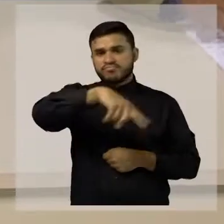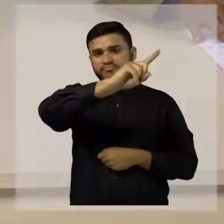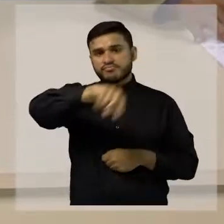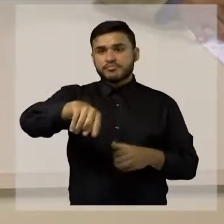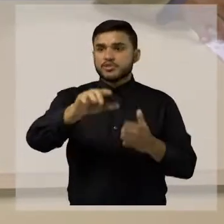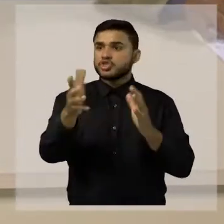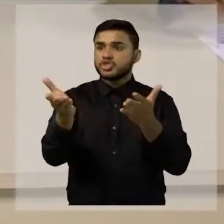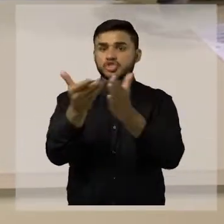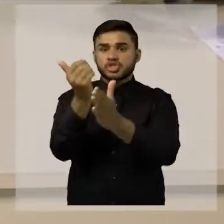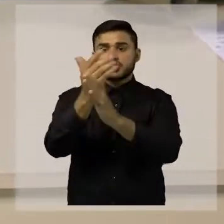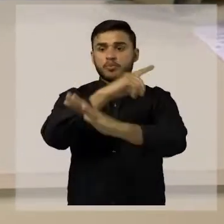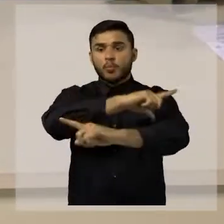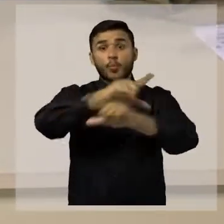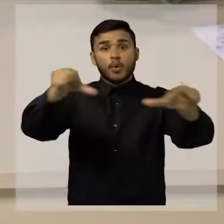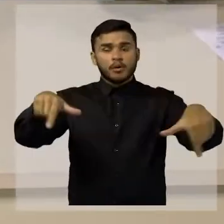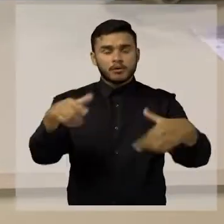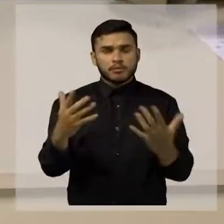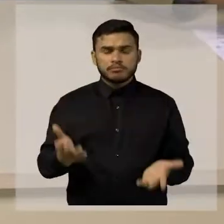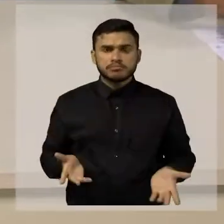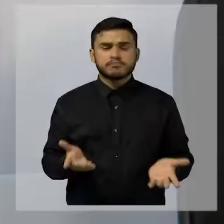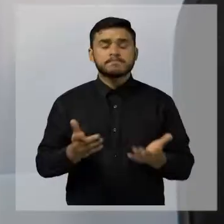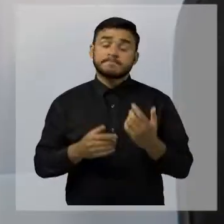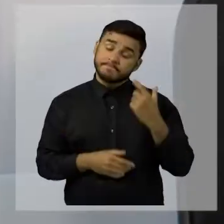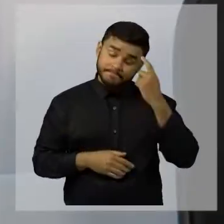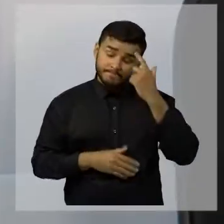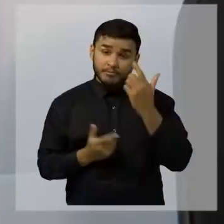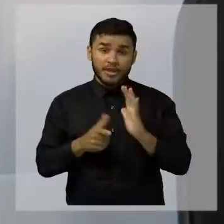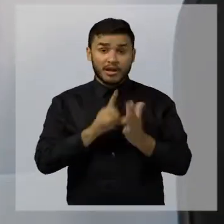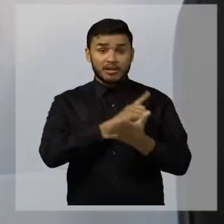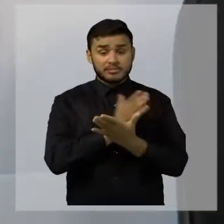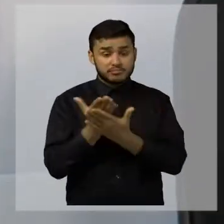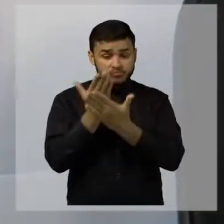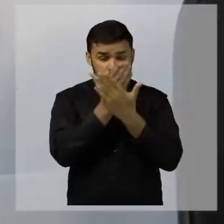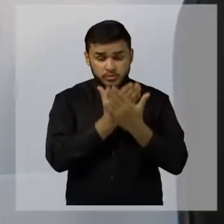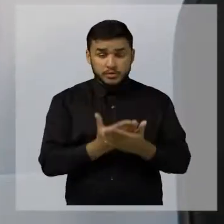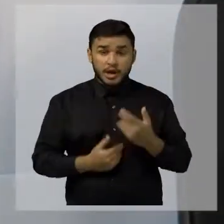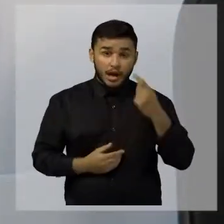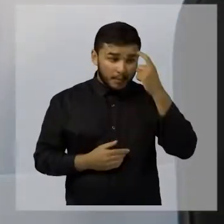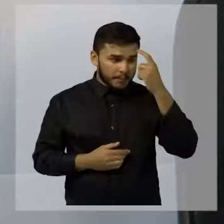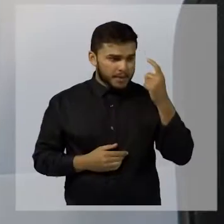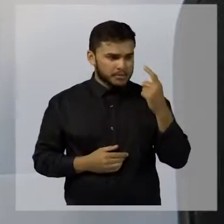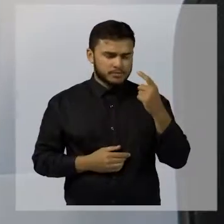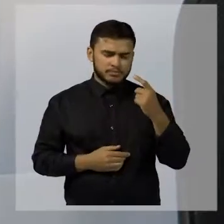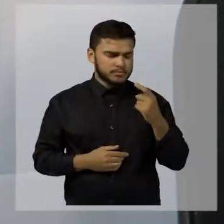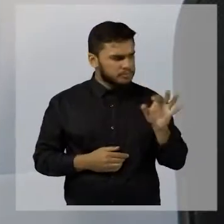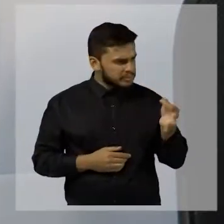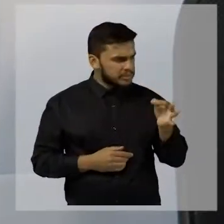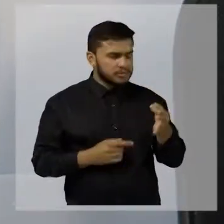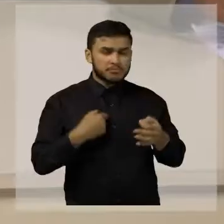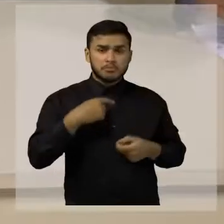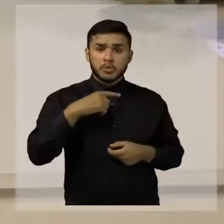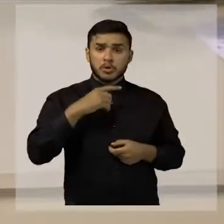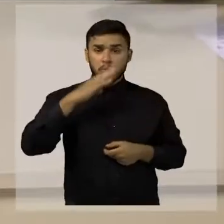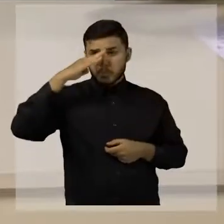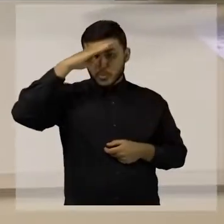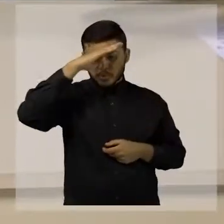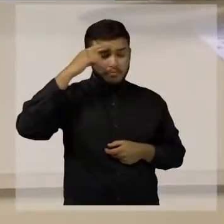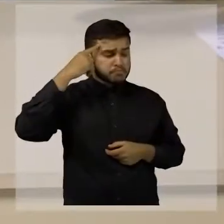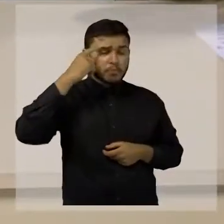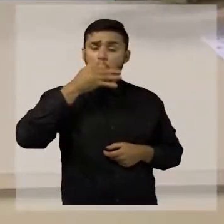bem disse, ele ao ponto que for possível avançar, ele vai avançar na caneta e na